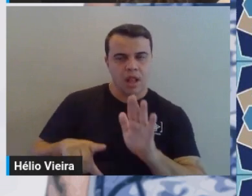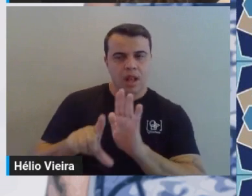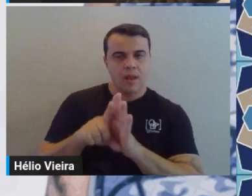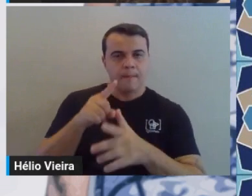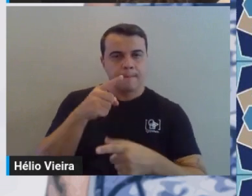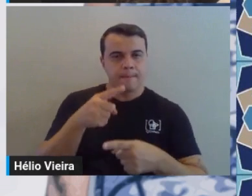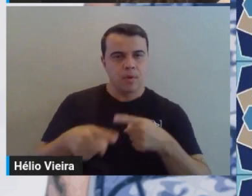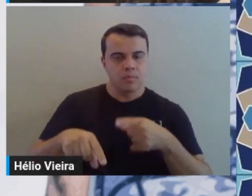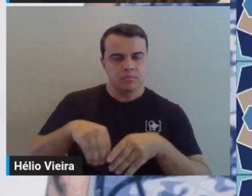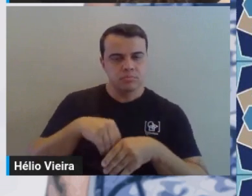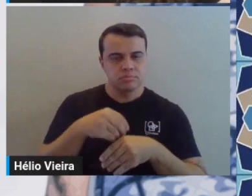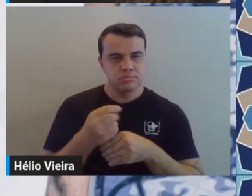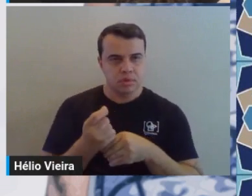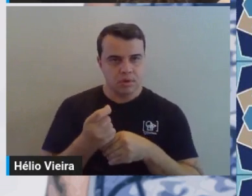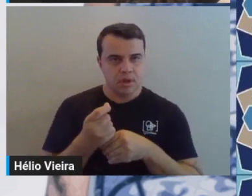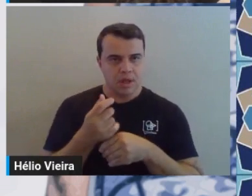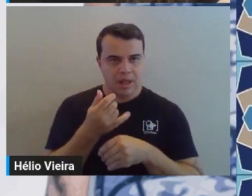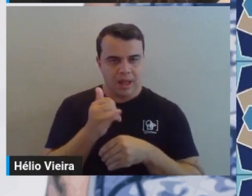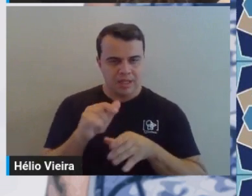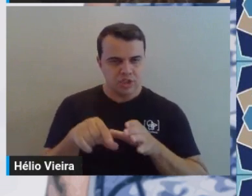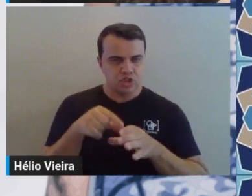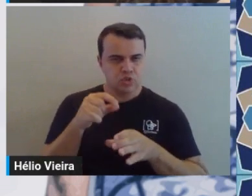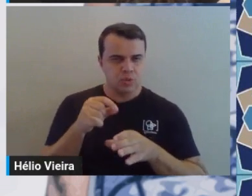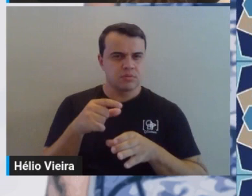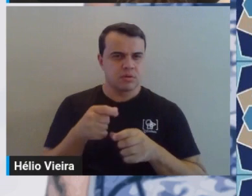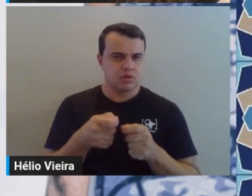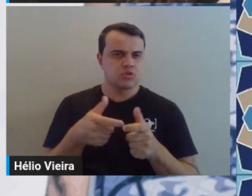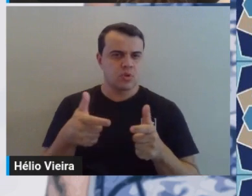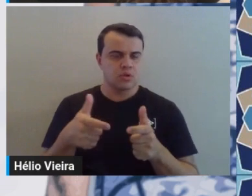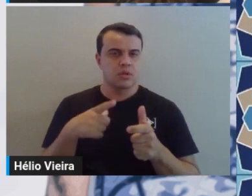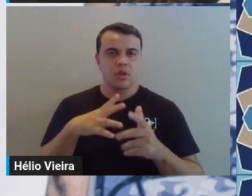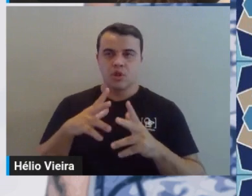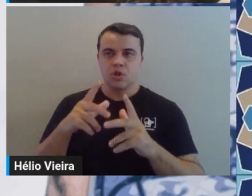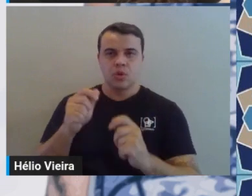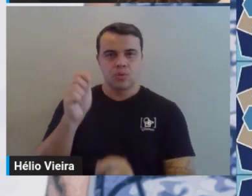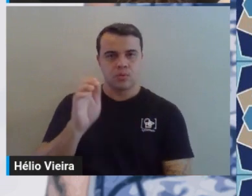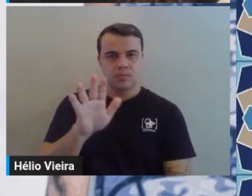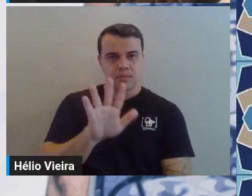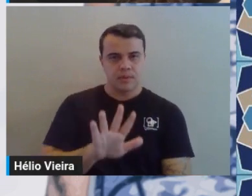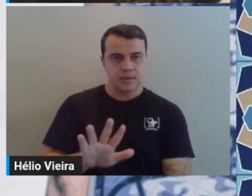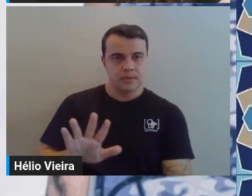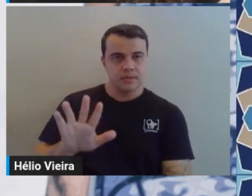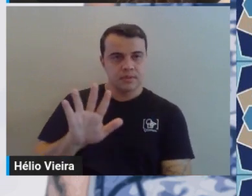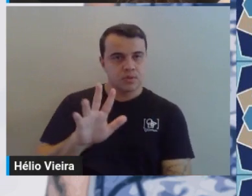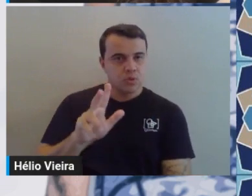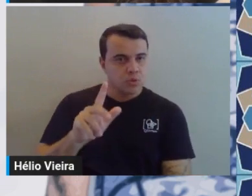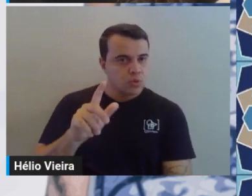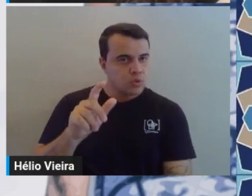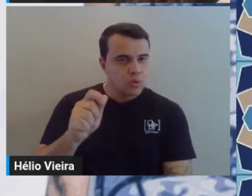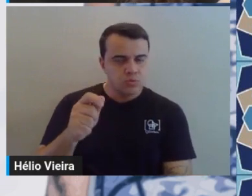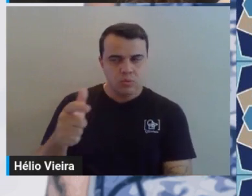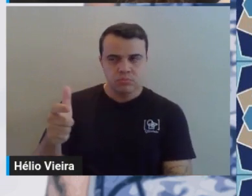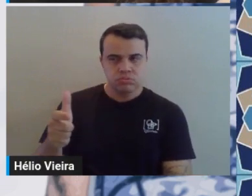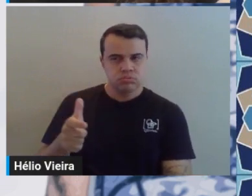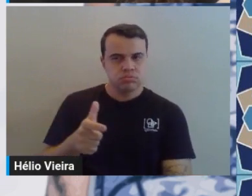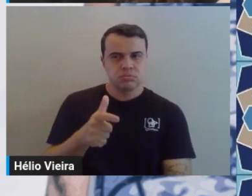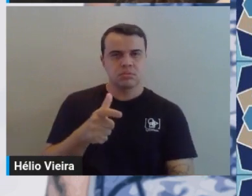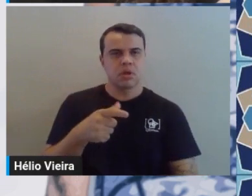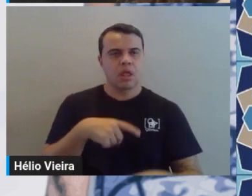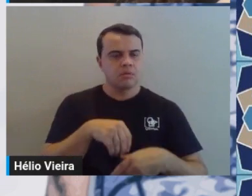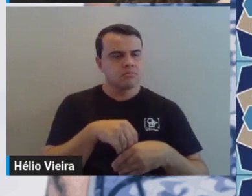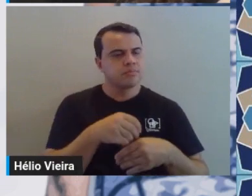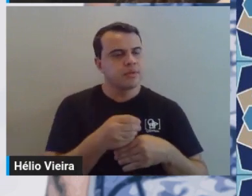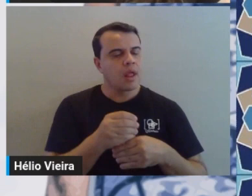jogos de azar em todo o território nacional. Então, todos os cassinos que existiam no